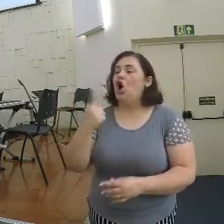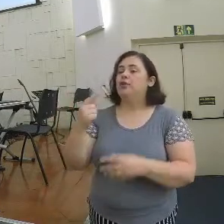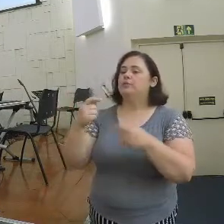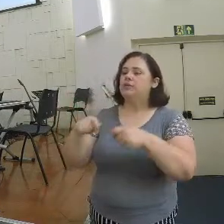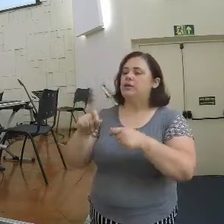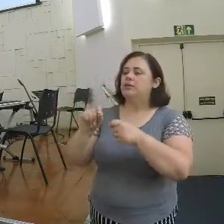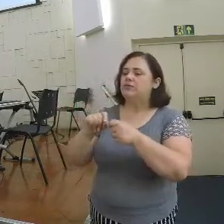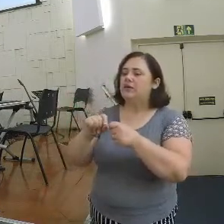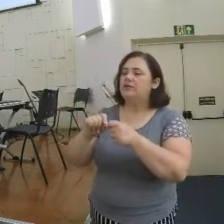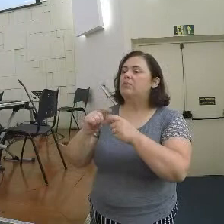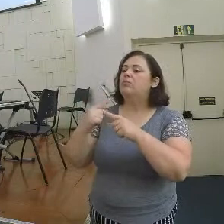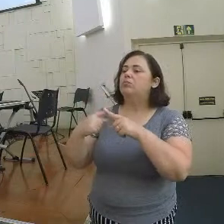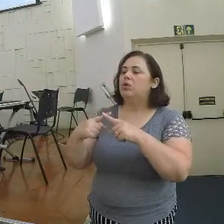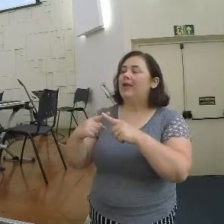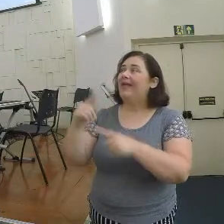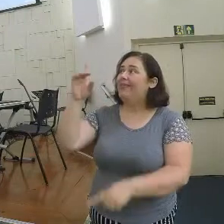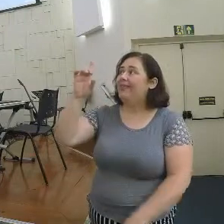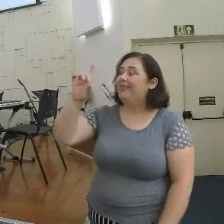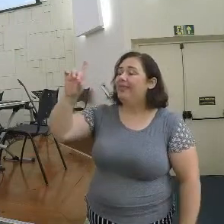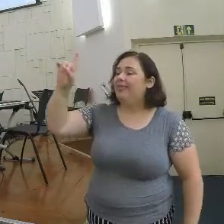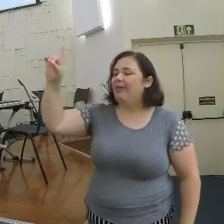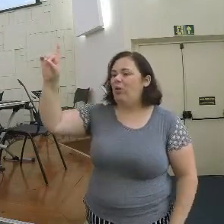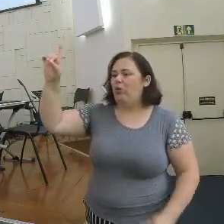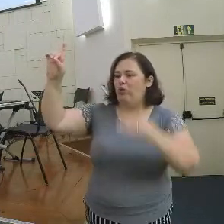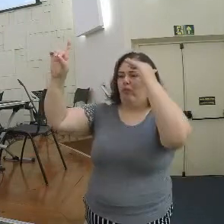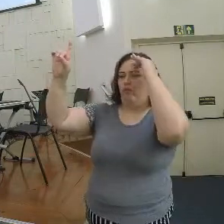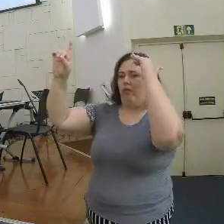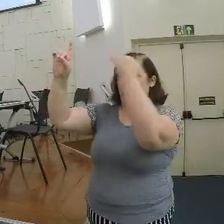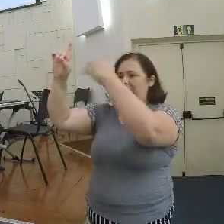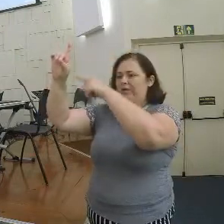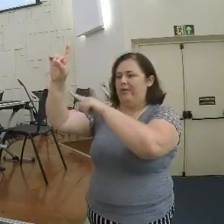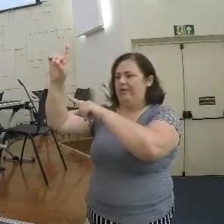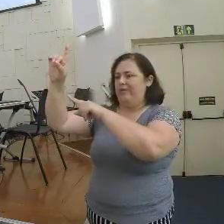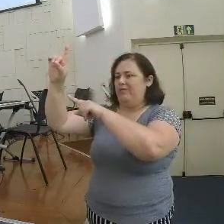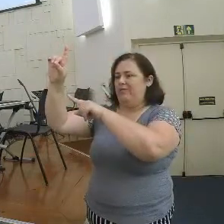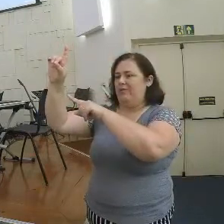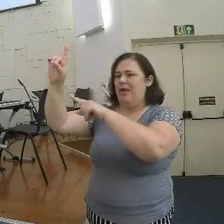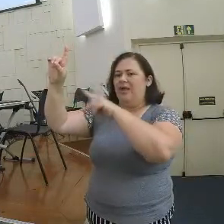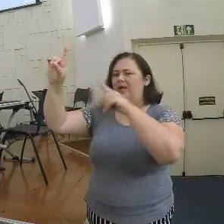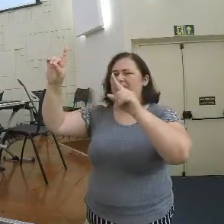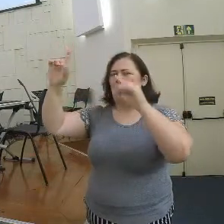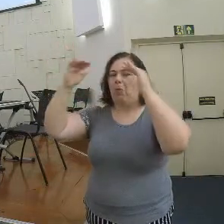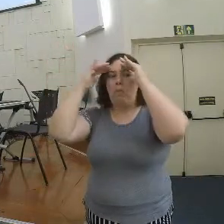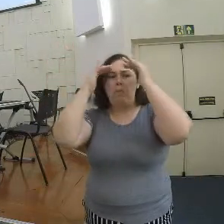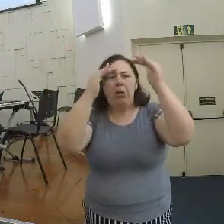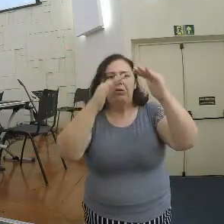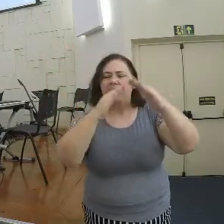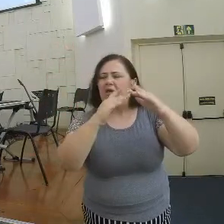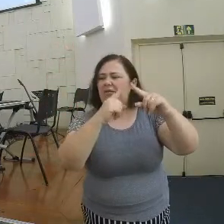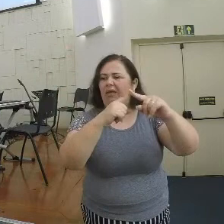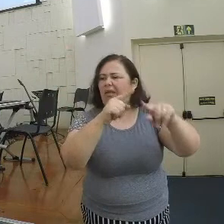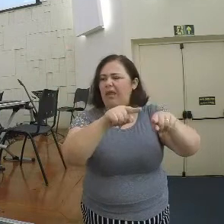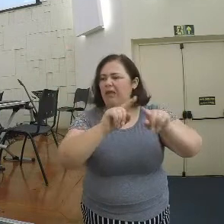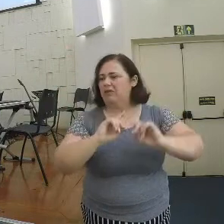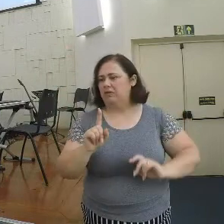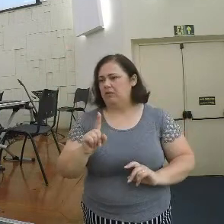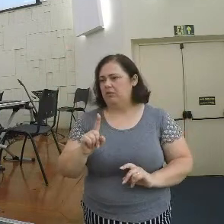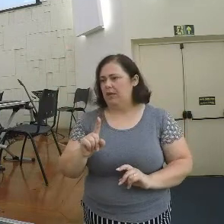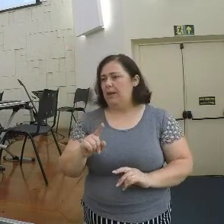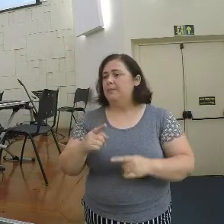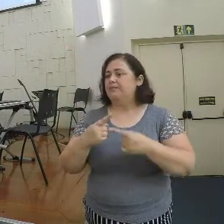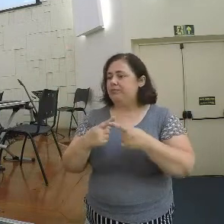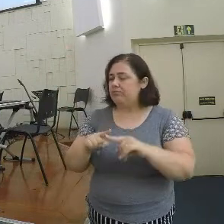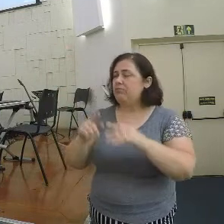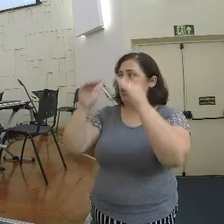algo enganoso. Faça isso por amor. Esta igreja, nos últimos dias, pôde levar o pão